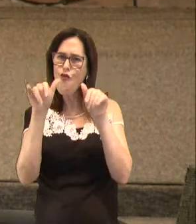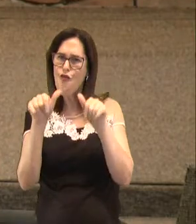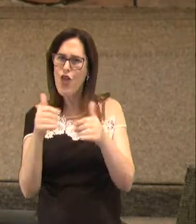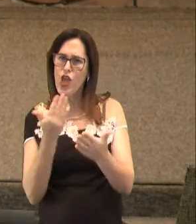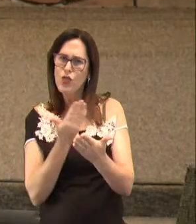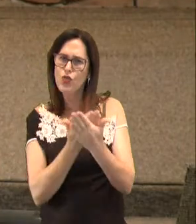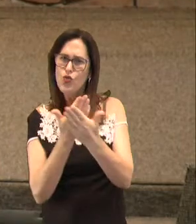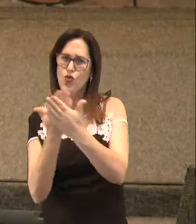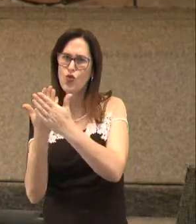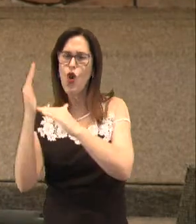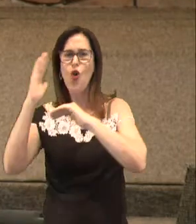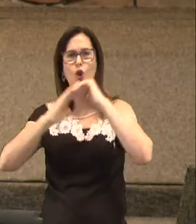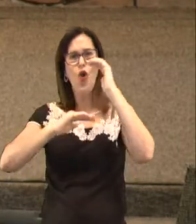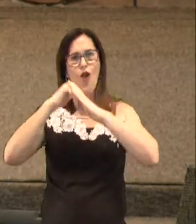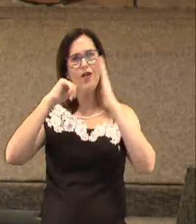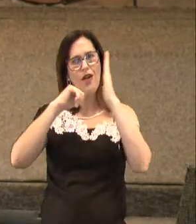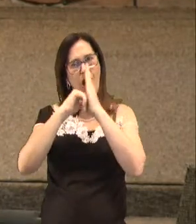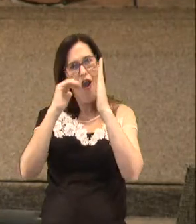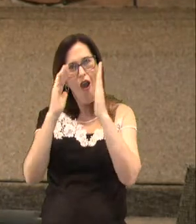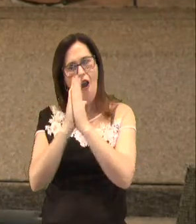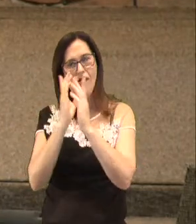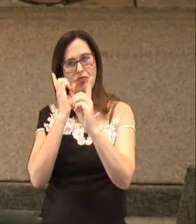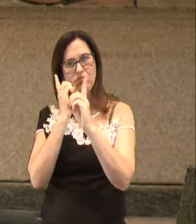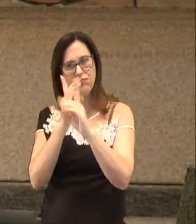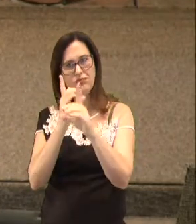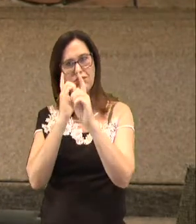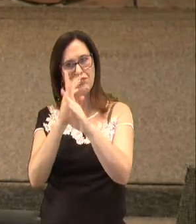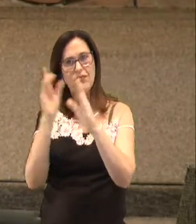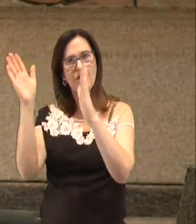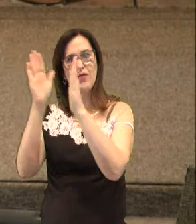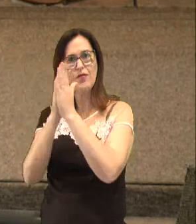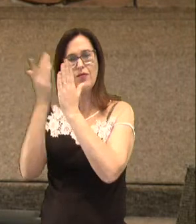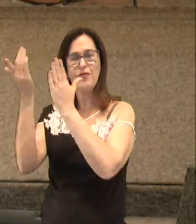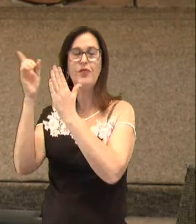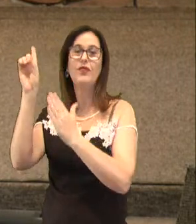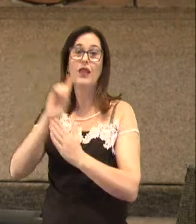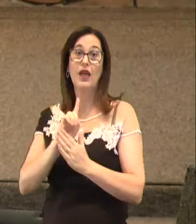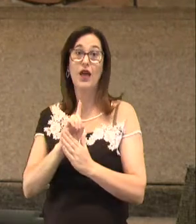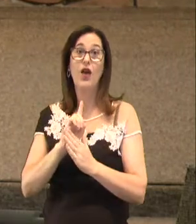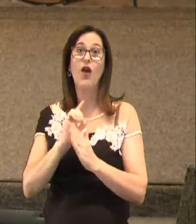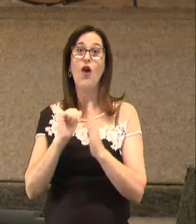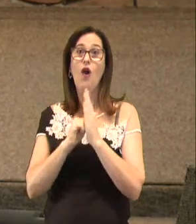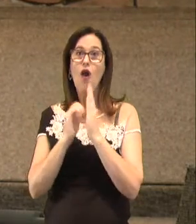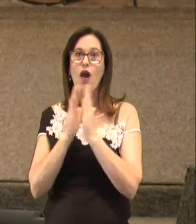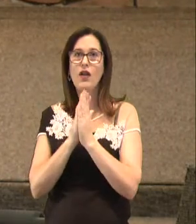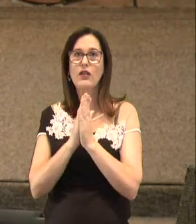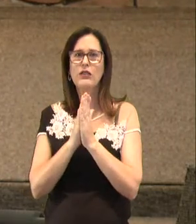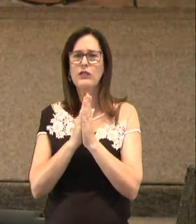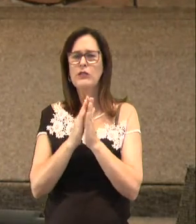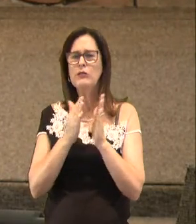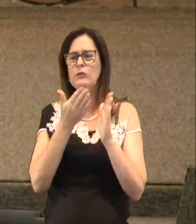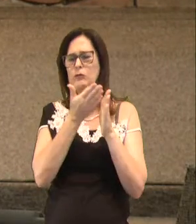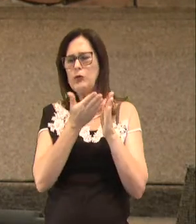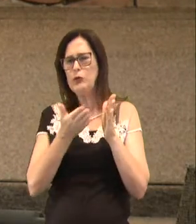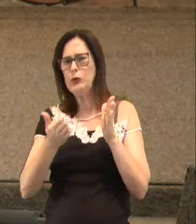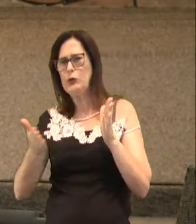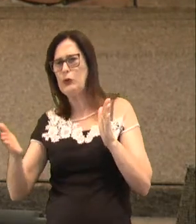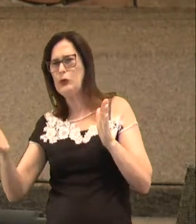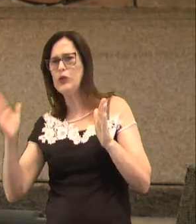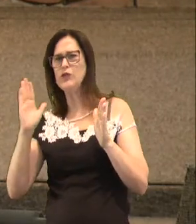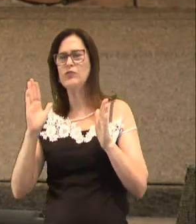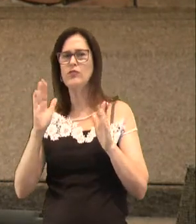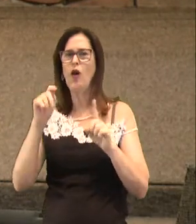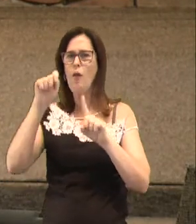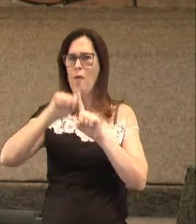nosso estudo sobre a doutrina bíblica da oração. Temos visto ao longo dos últimos meses